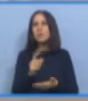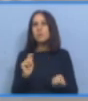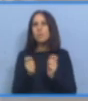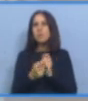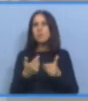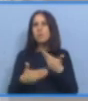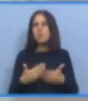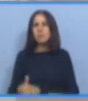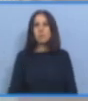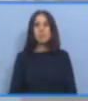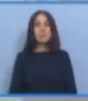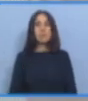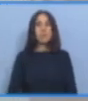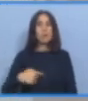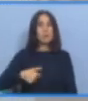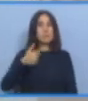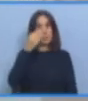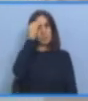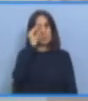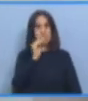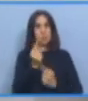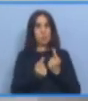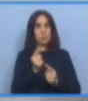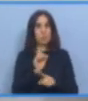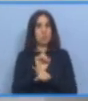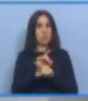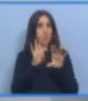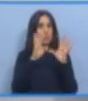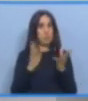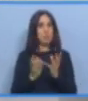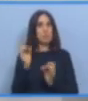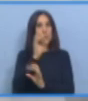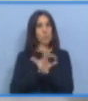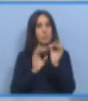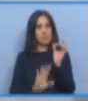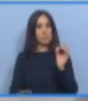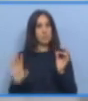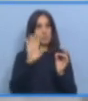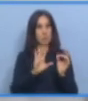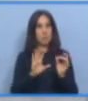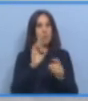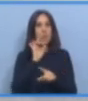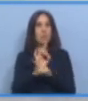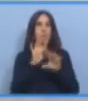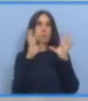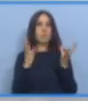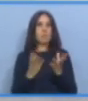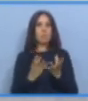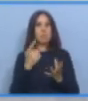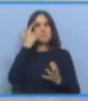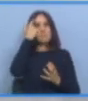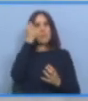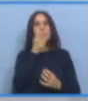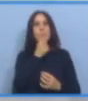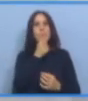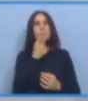curso? Oferecemos, sobretudo, algumas recomendações a nível global, europeu e nacional. A nível global, esta grande questão